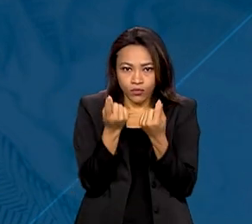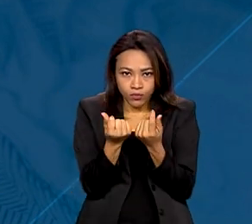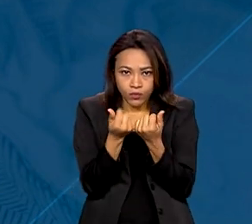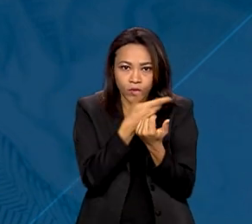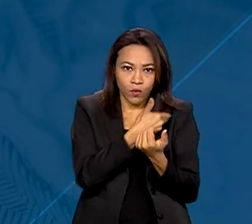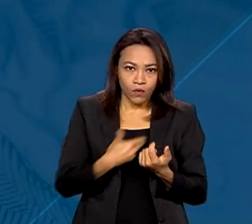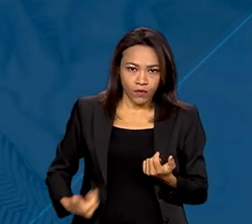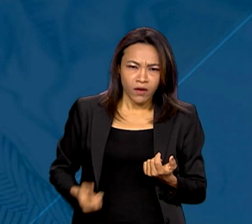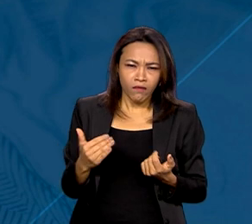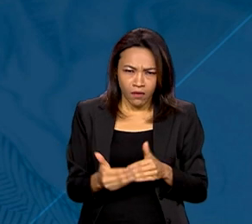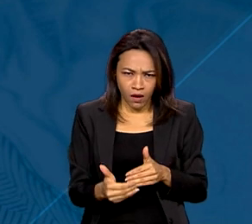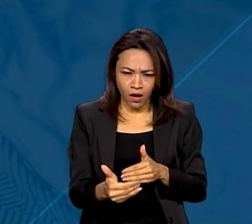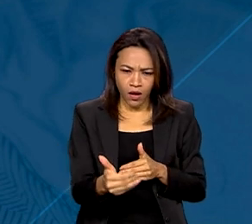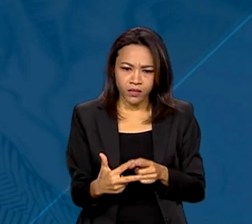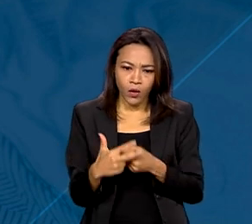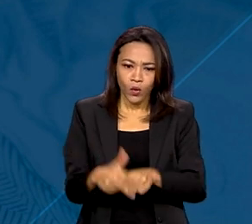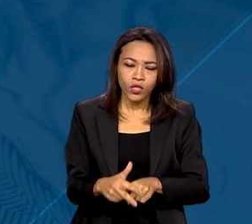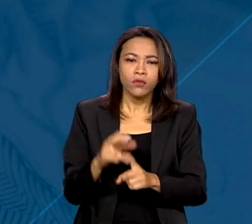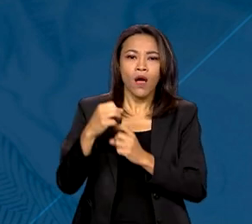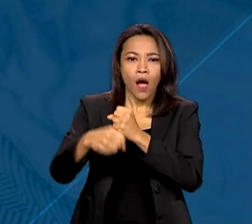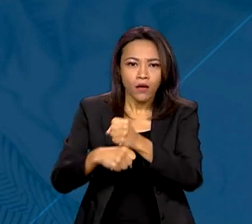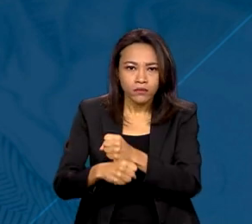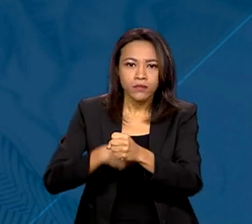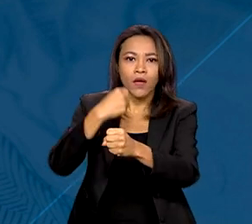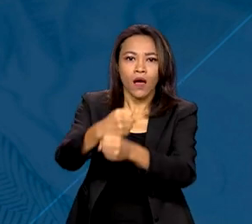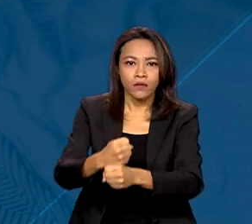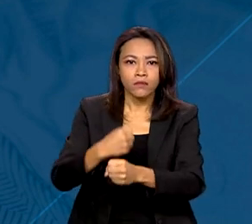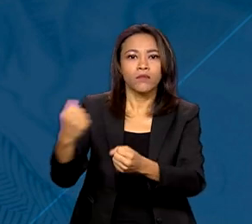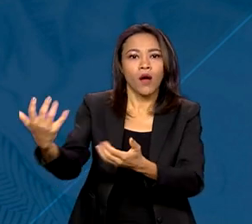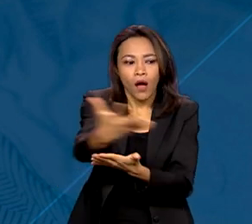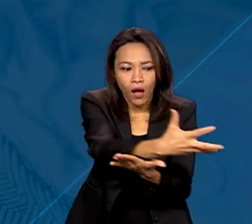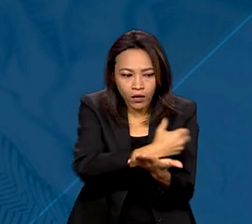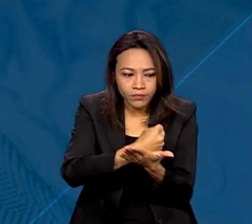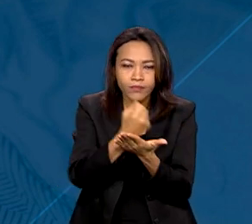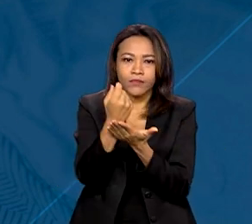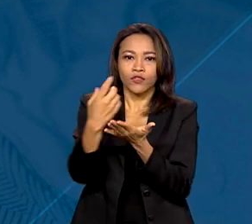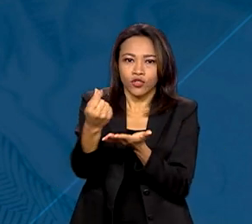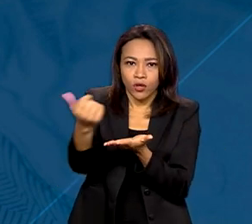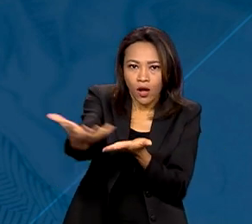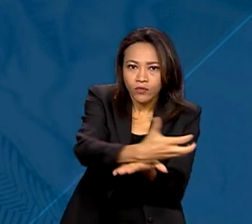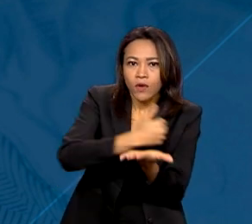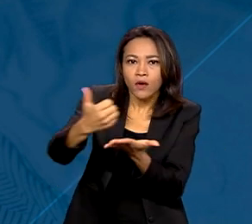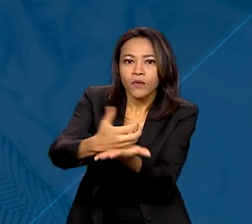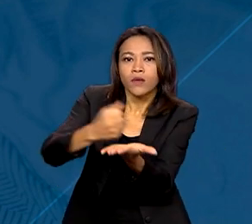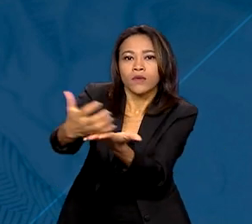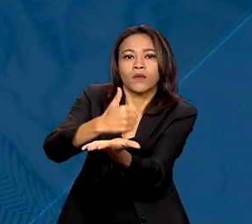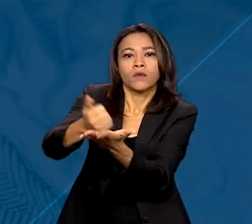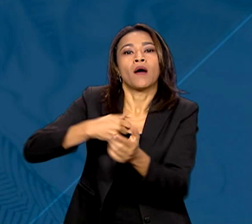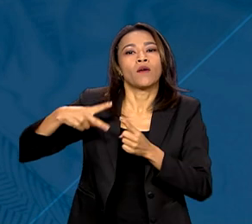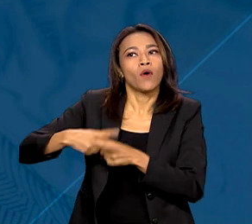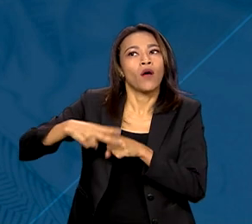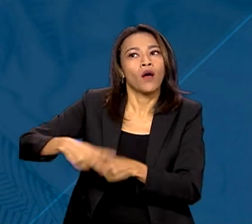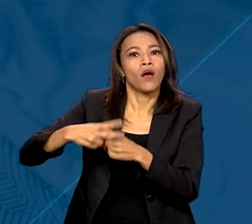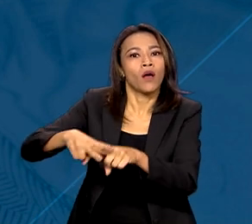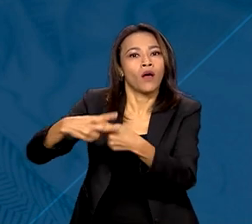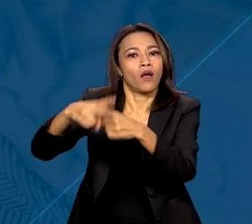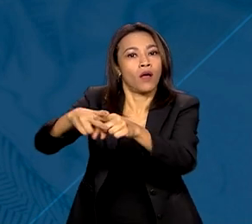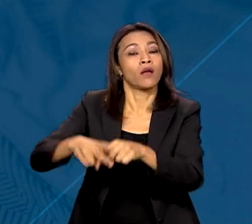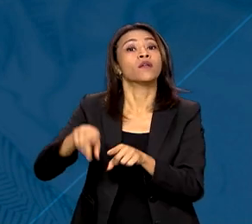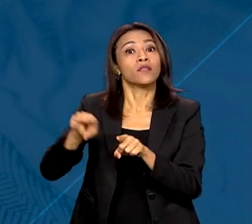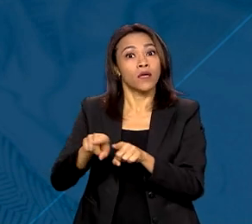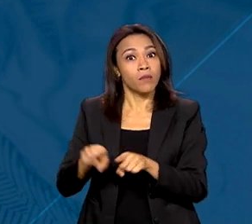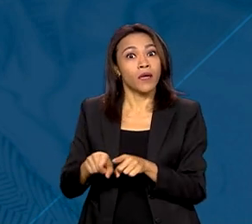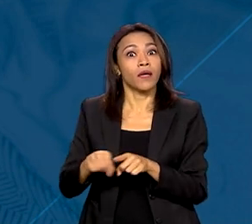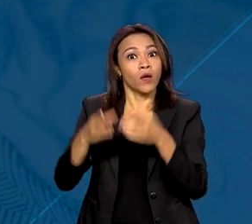ser corrigidos a cada ano pelo que foi arrecadado com impostos no ano anterior, descontada a inflação